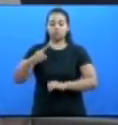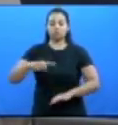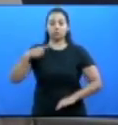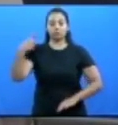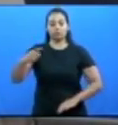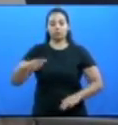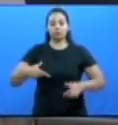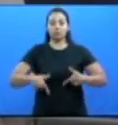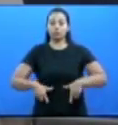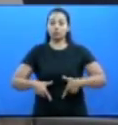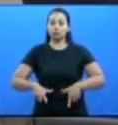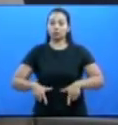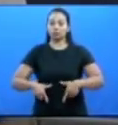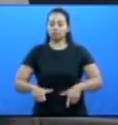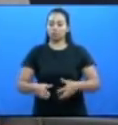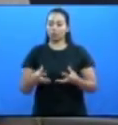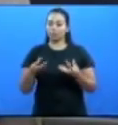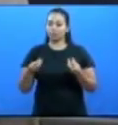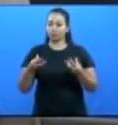que a gente